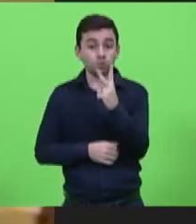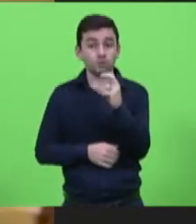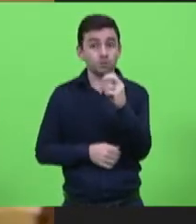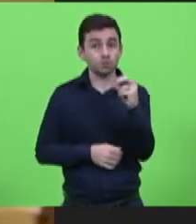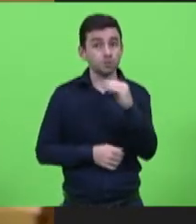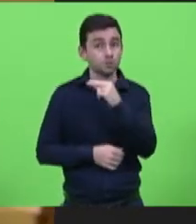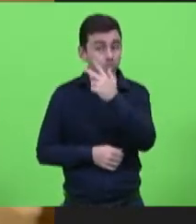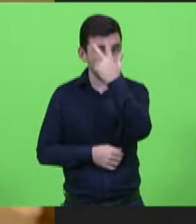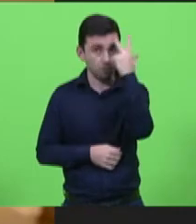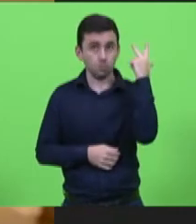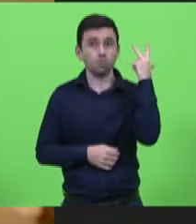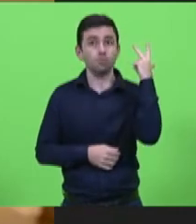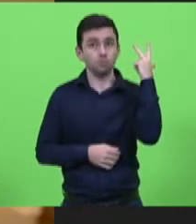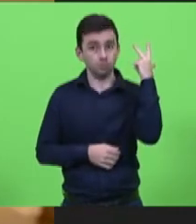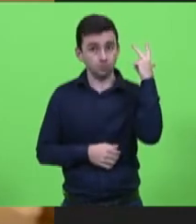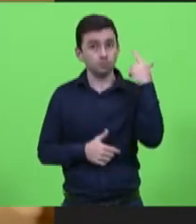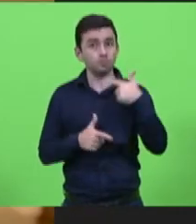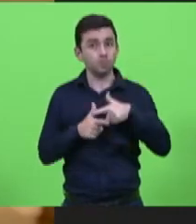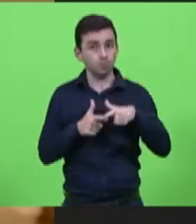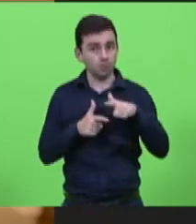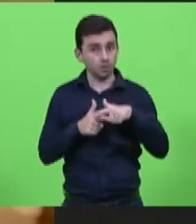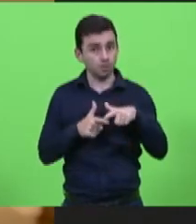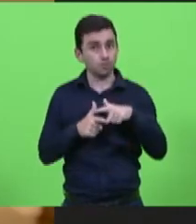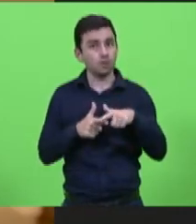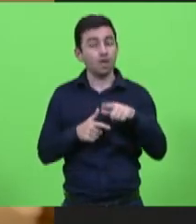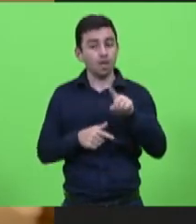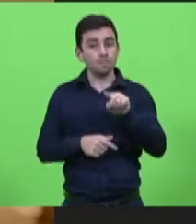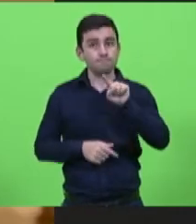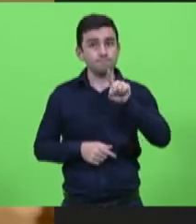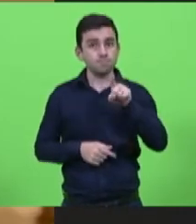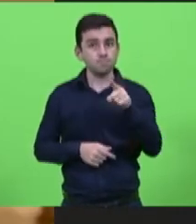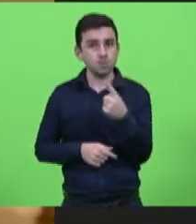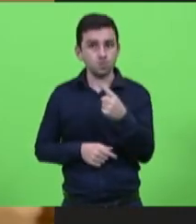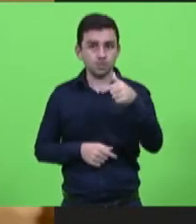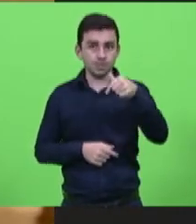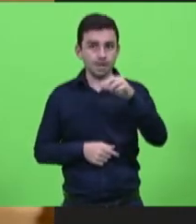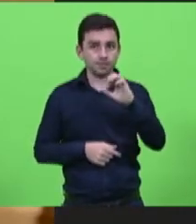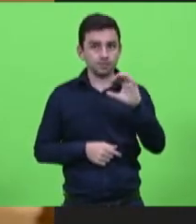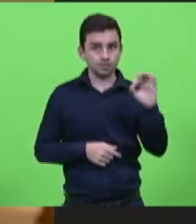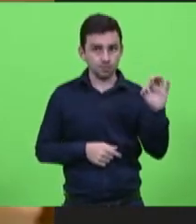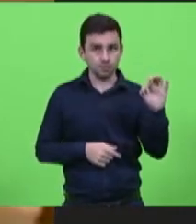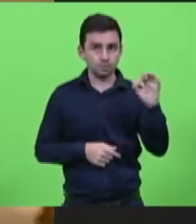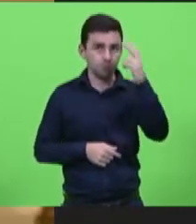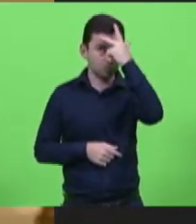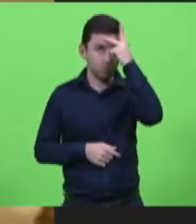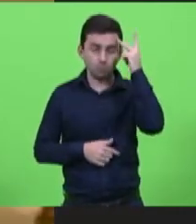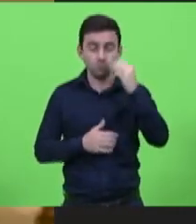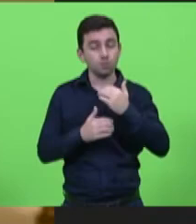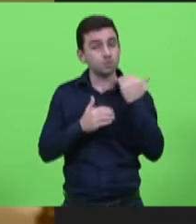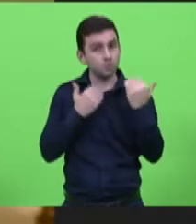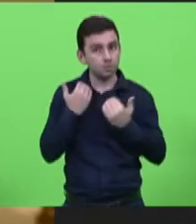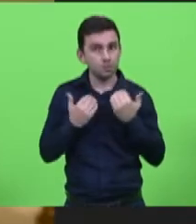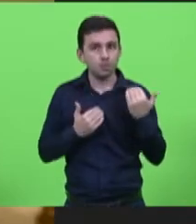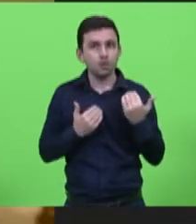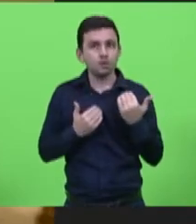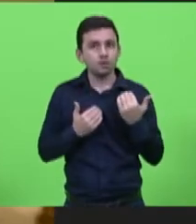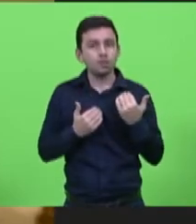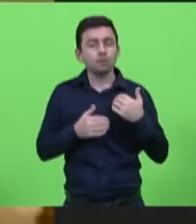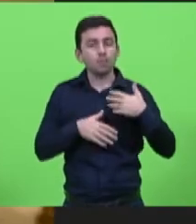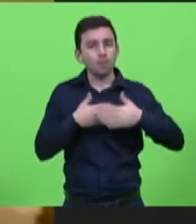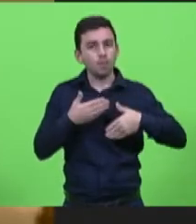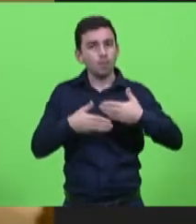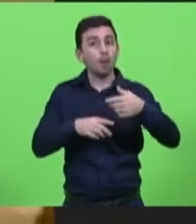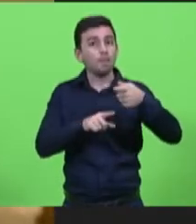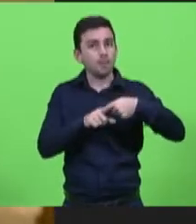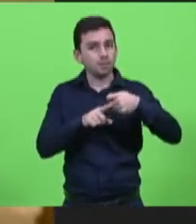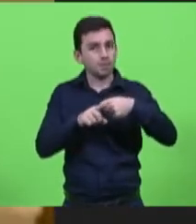pessoas vítimas de coronavírus no país, já são 1.700 as vítimas, e ao transcorrer dos próximos meses